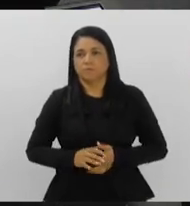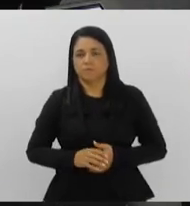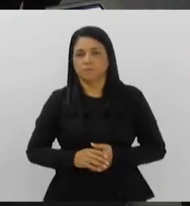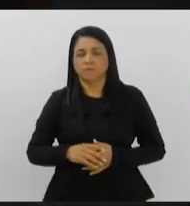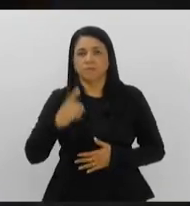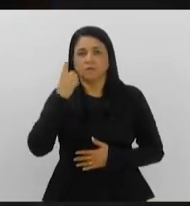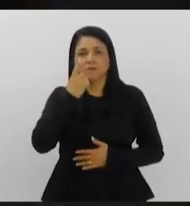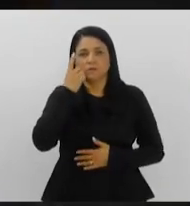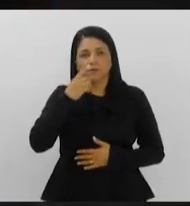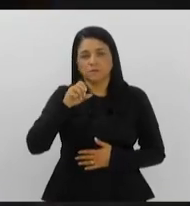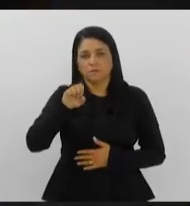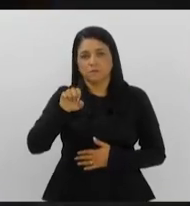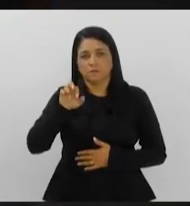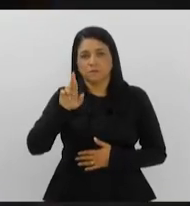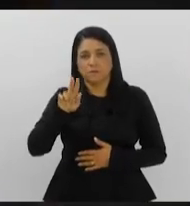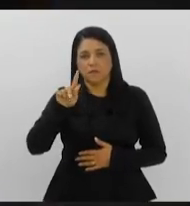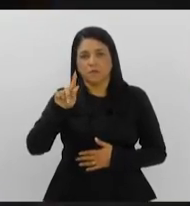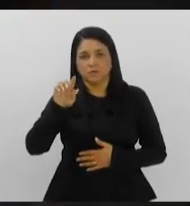Deputado doutor Serginho.